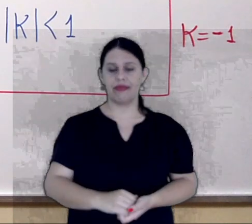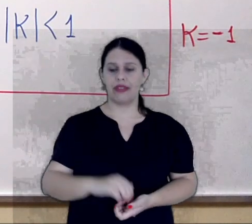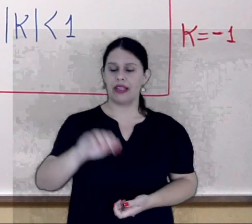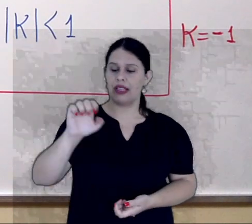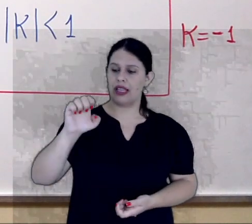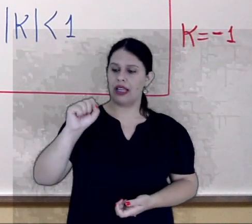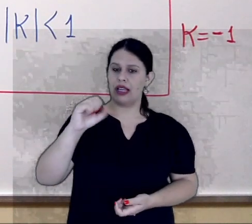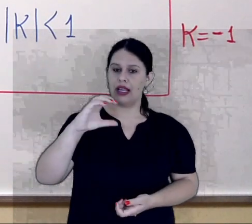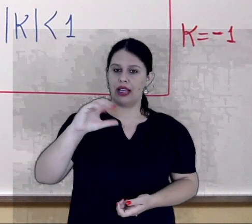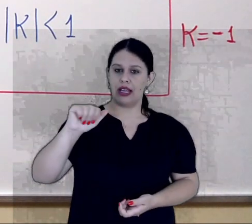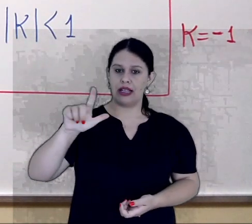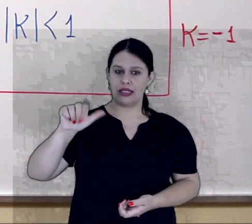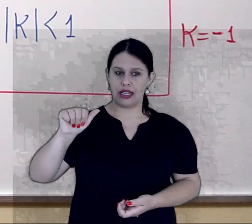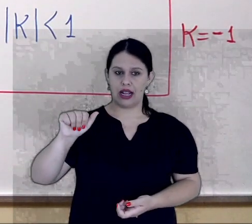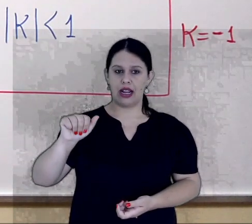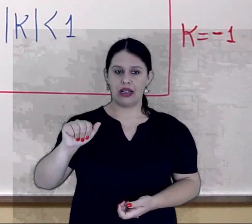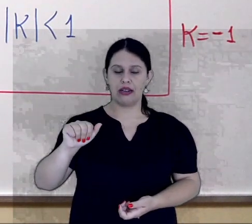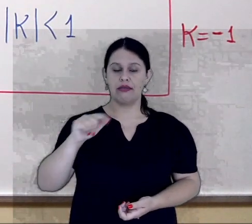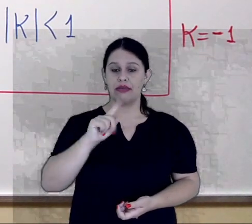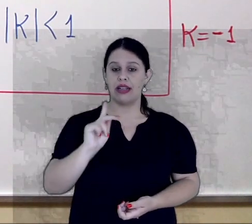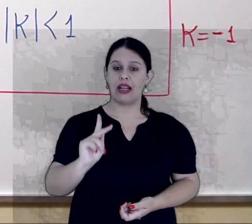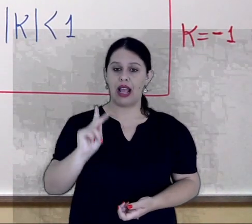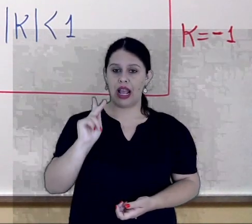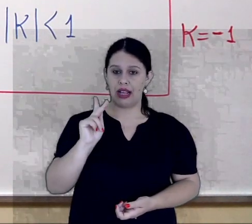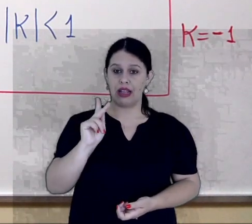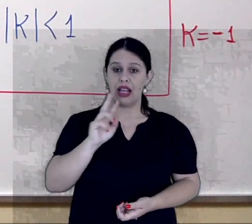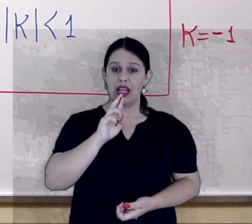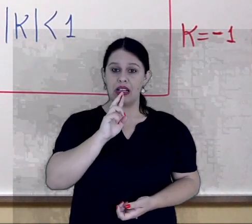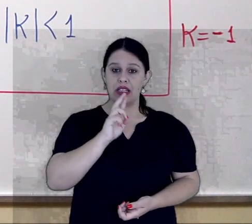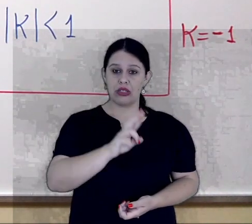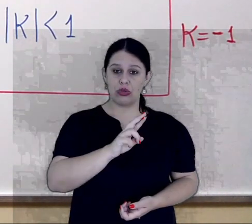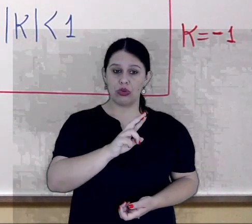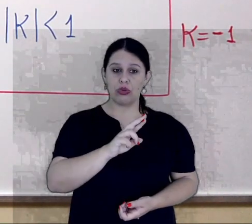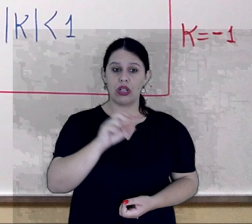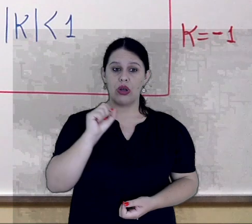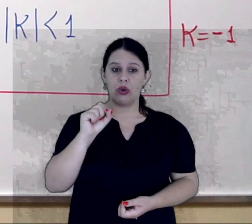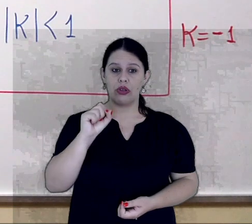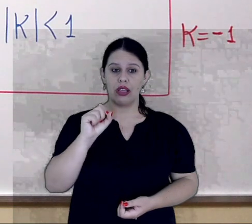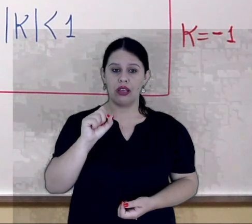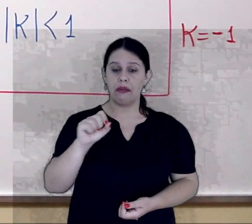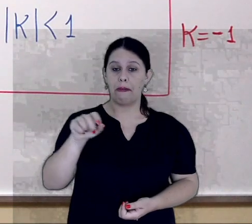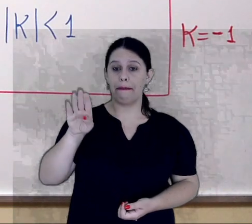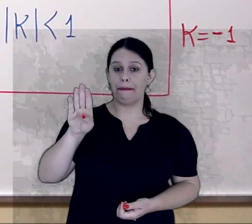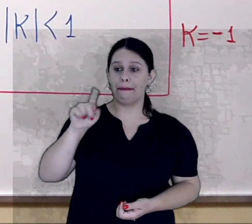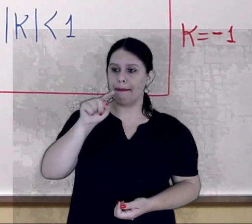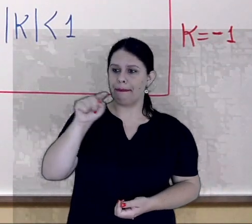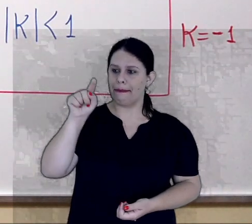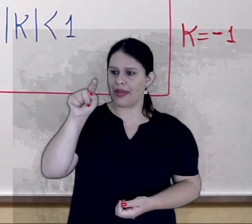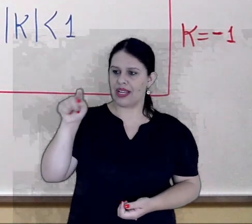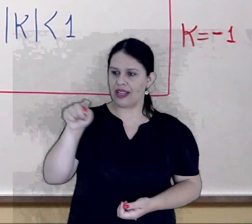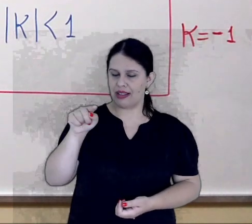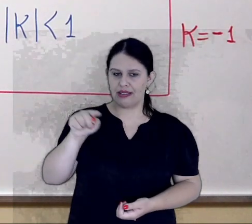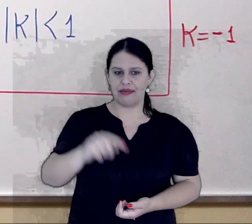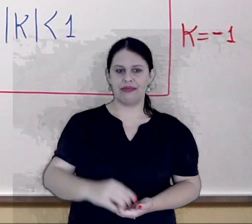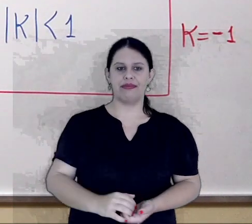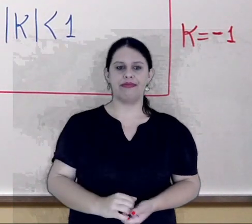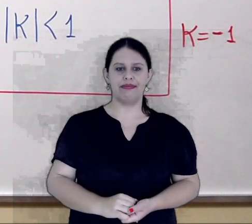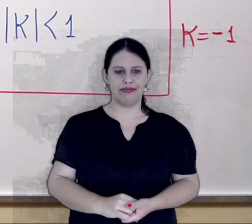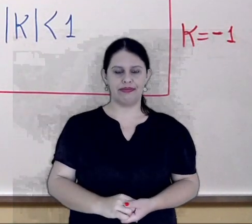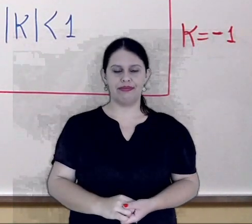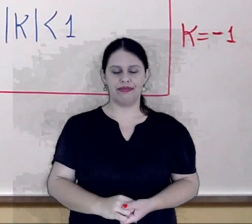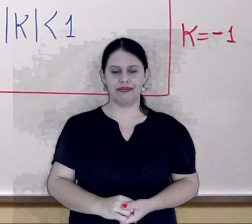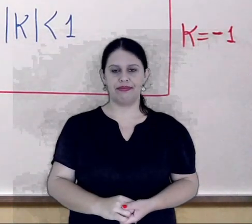um escalar K vezes um vetor A resulta um vetor B. Legal? Muito